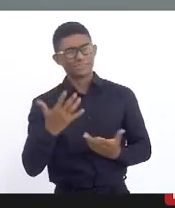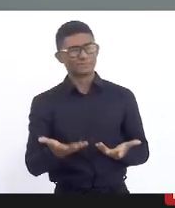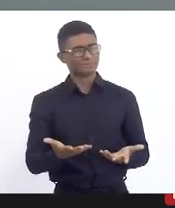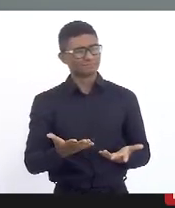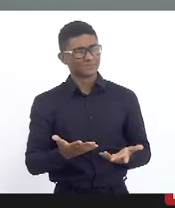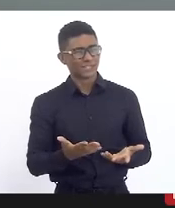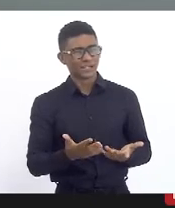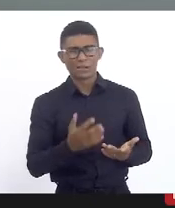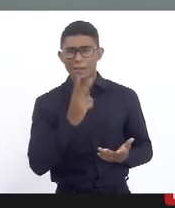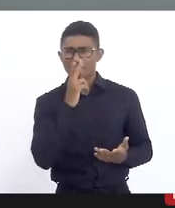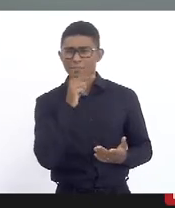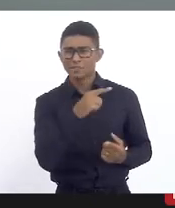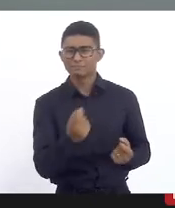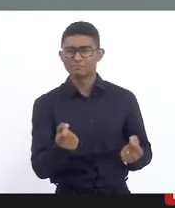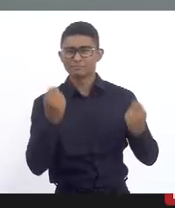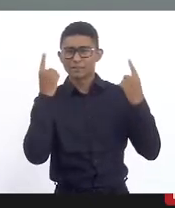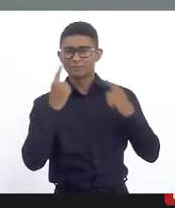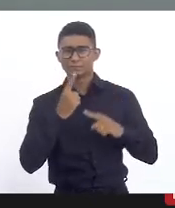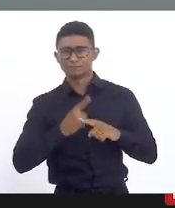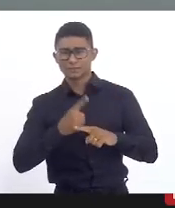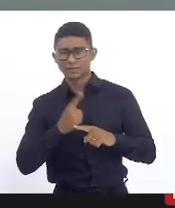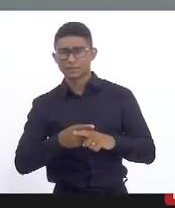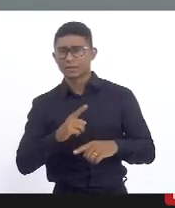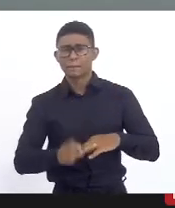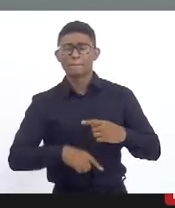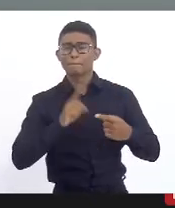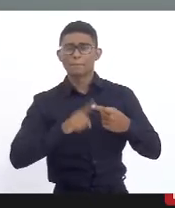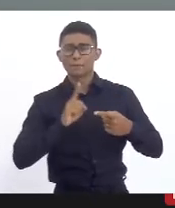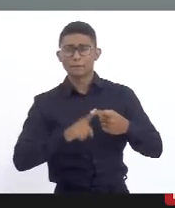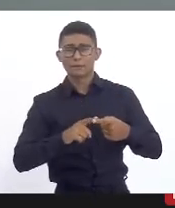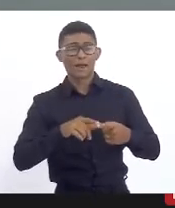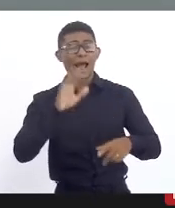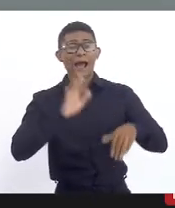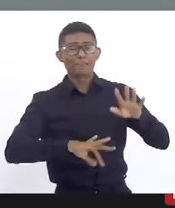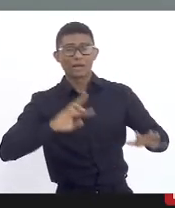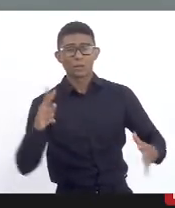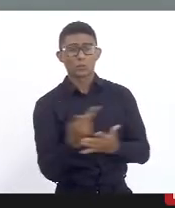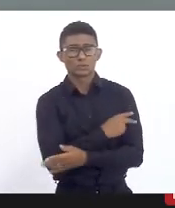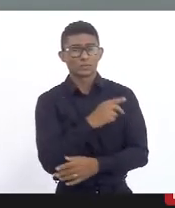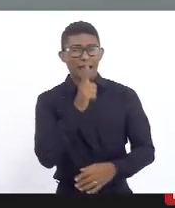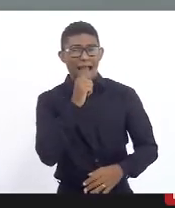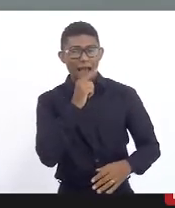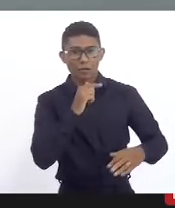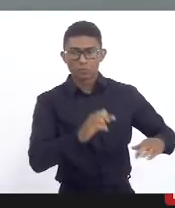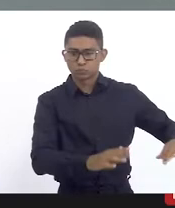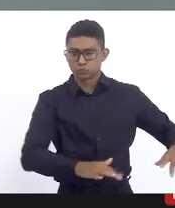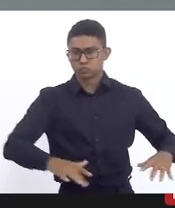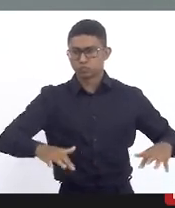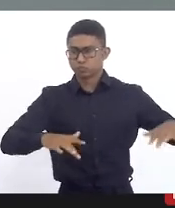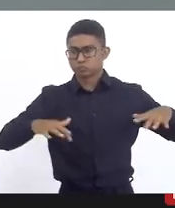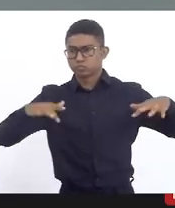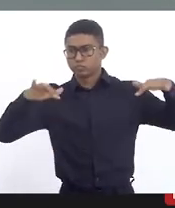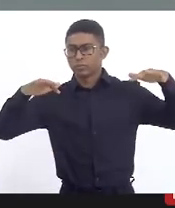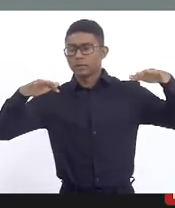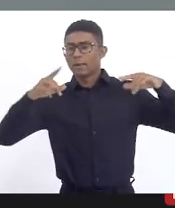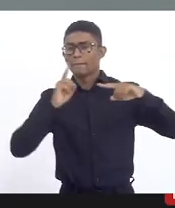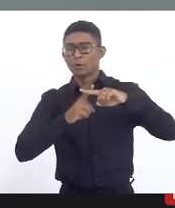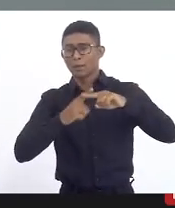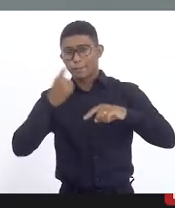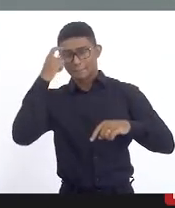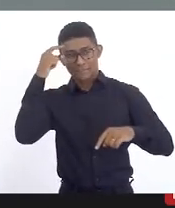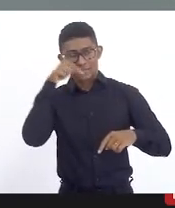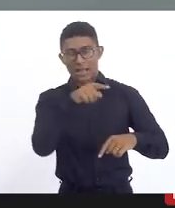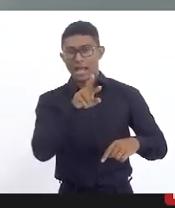é questionável? Primeiro ponto, ele pode agravar inundações. Porque você vai botar uma grade no rio para